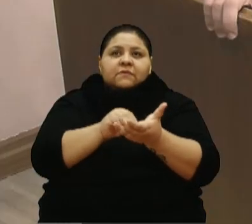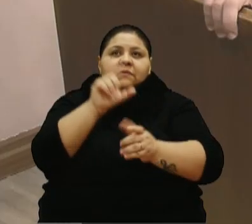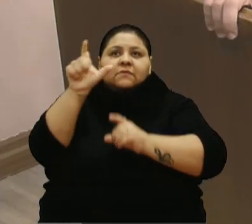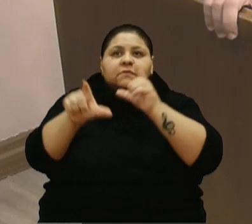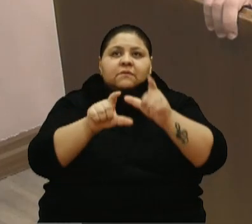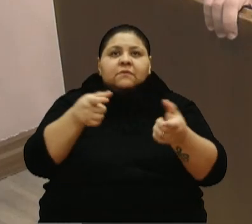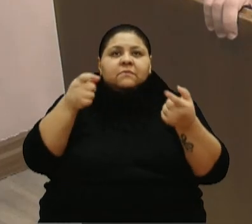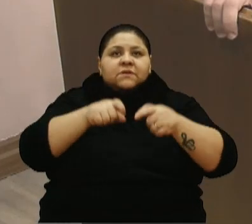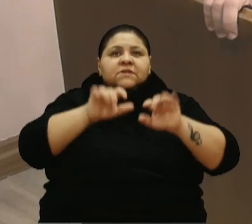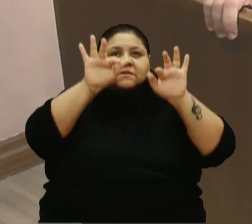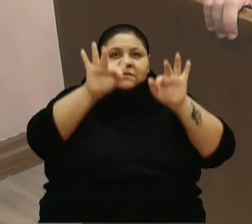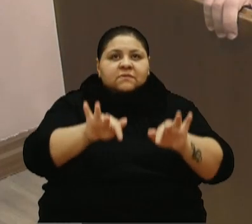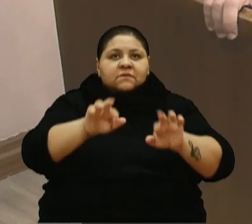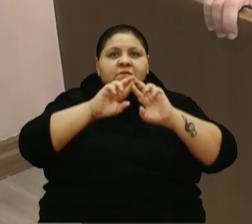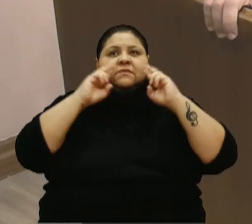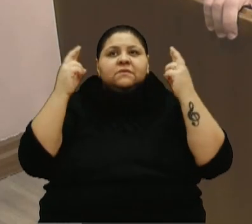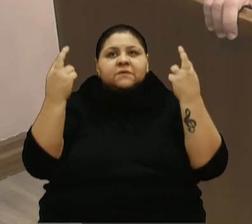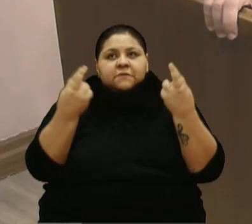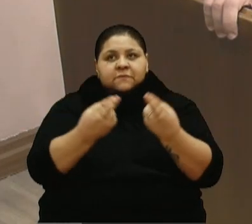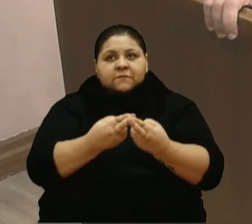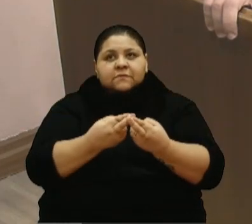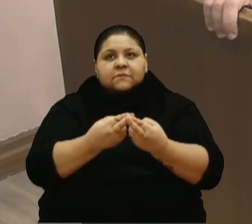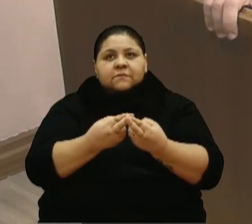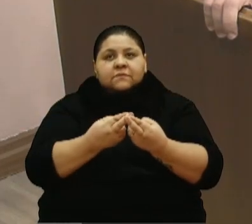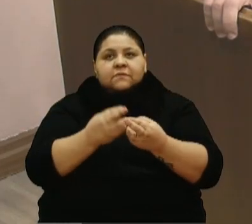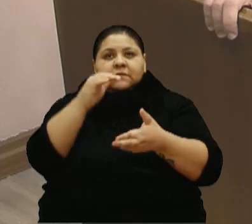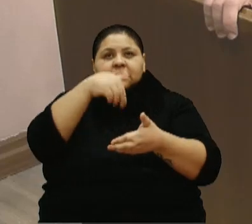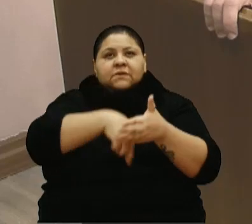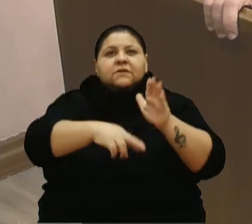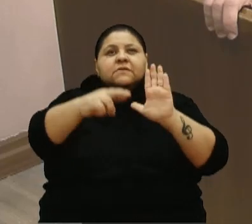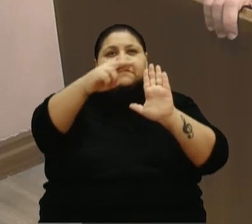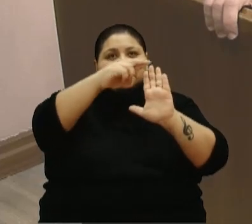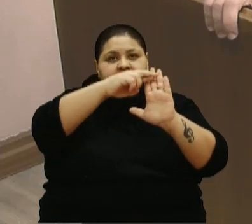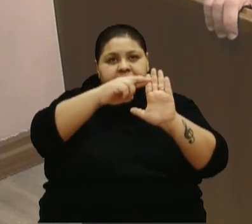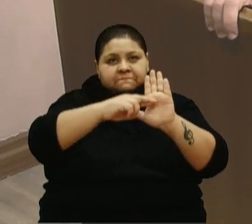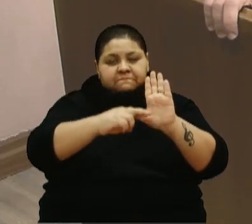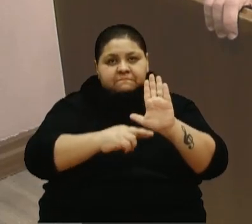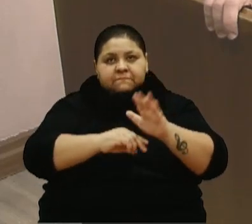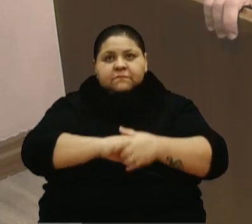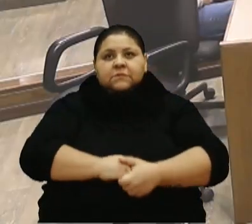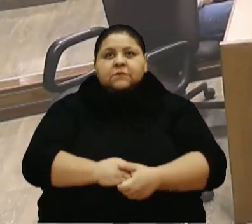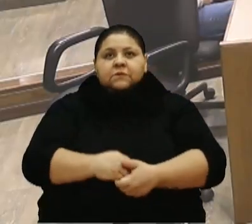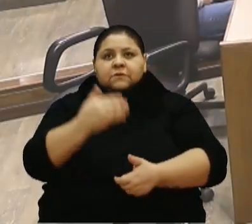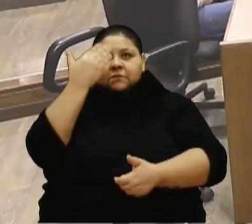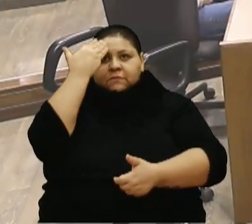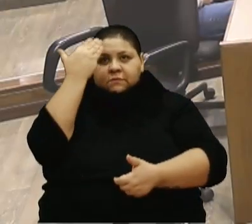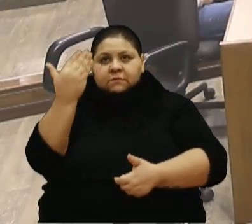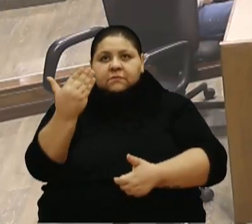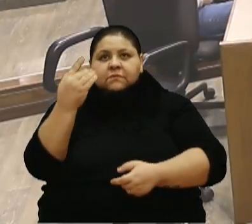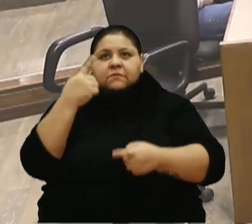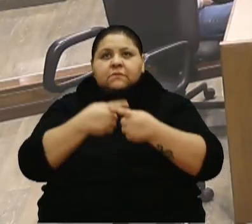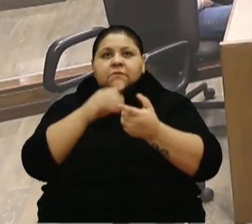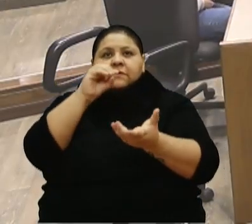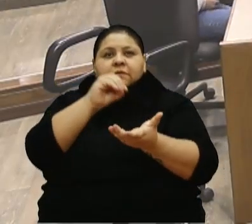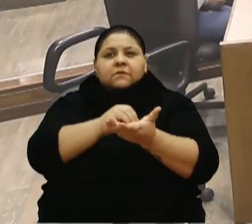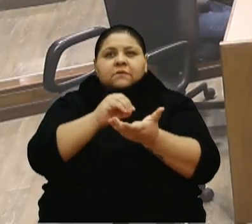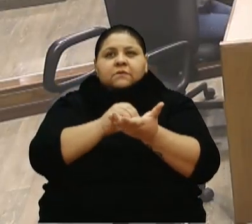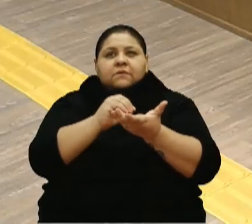nós precisamos encerrar a sessão. Regimentalmente é o que o regimento tá bom. determina. Obrigado. Em razão da falta de